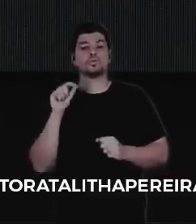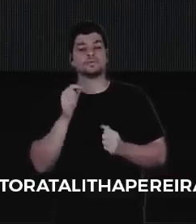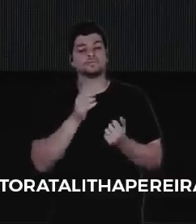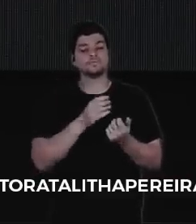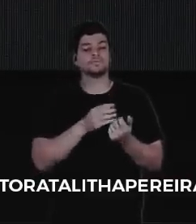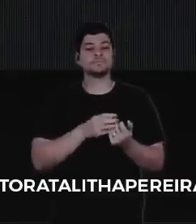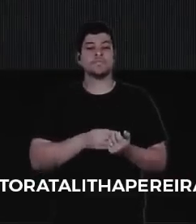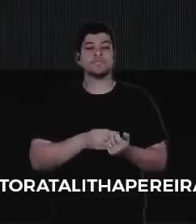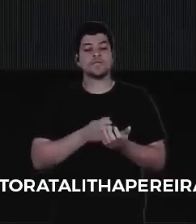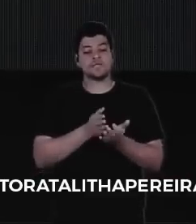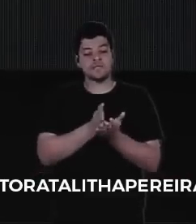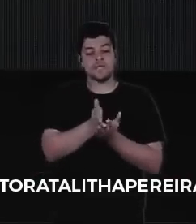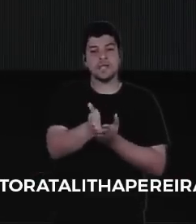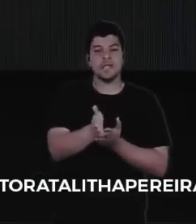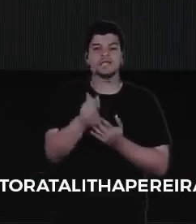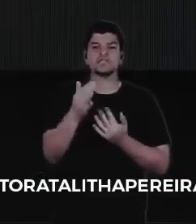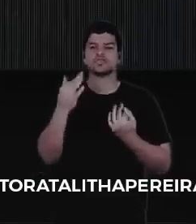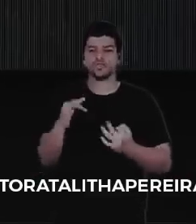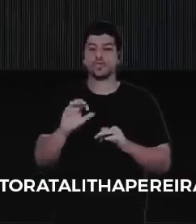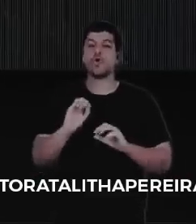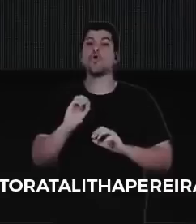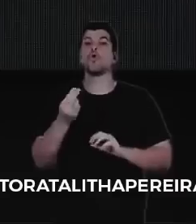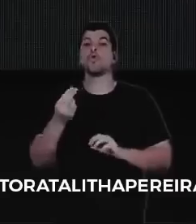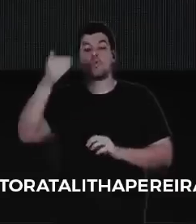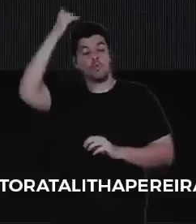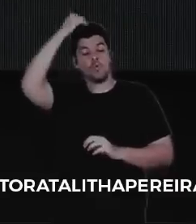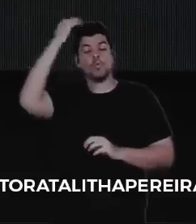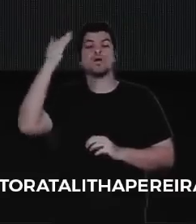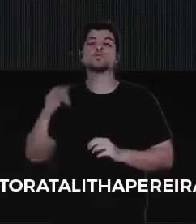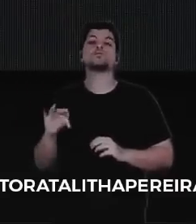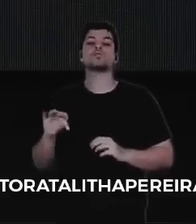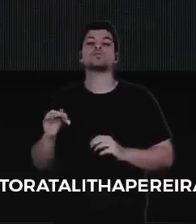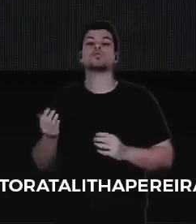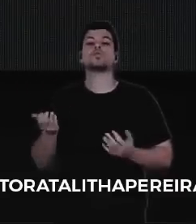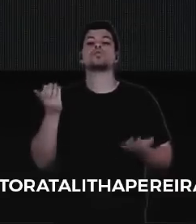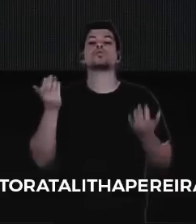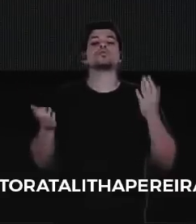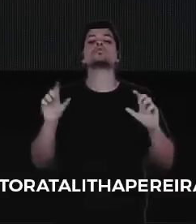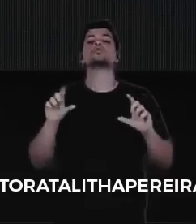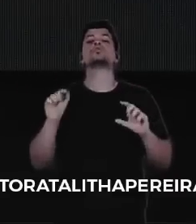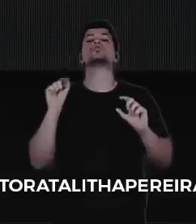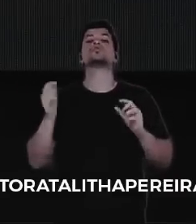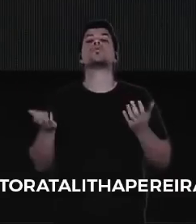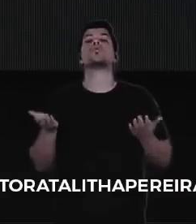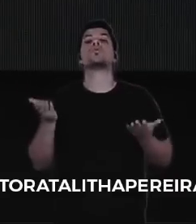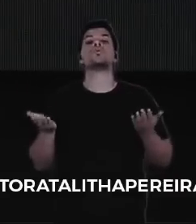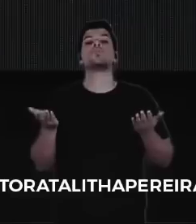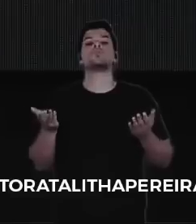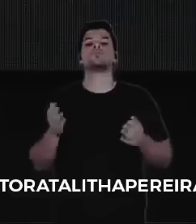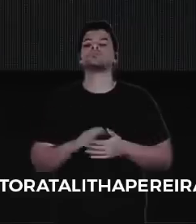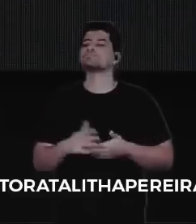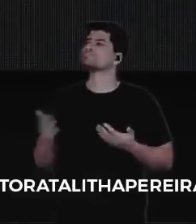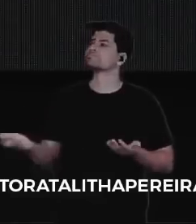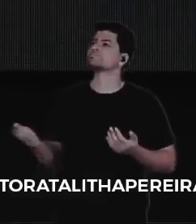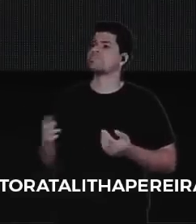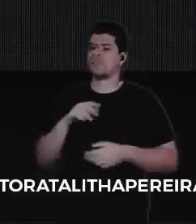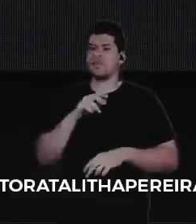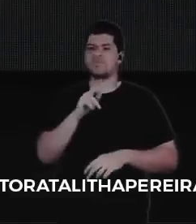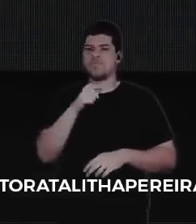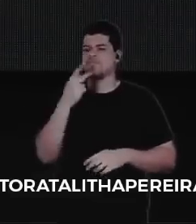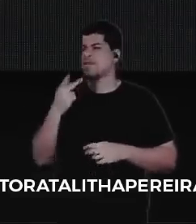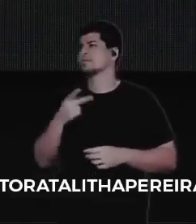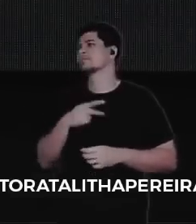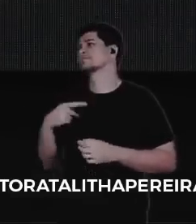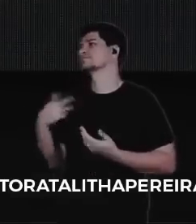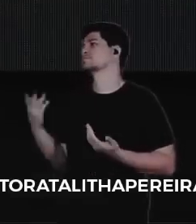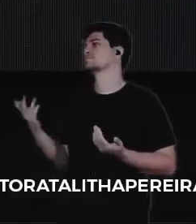culpa. E qual é a que a gente vai escolher? Aí talvez você diga: ah, pastor, então já acabou. A dor